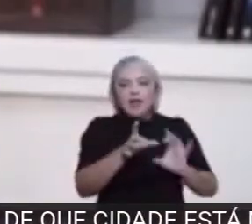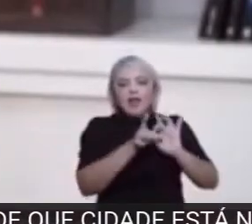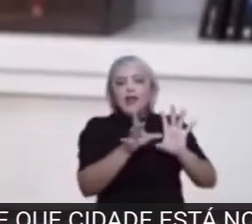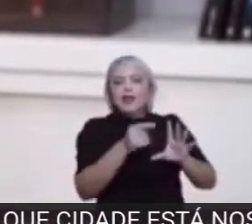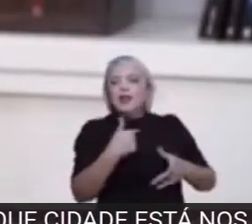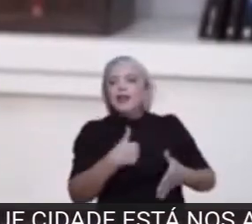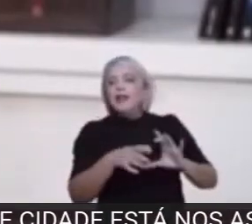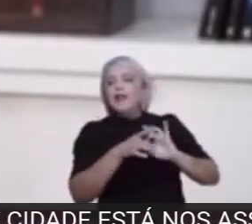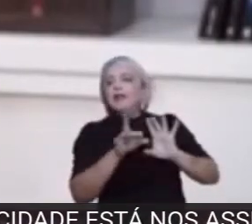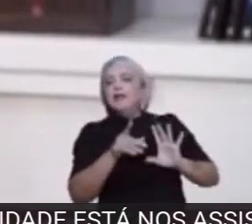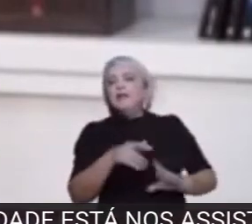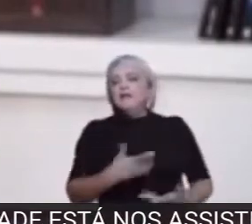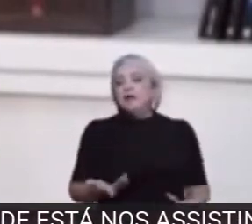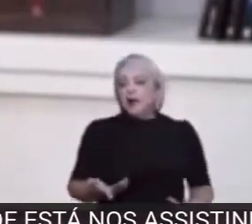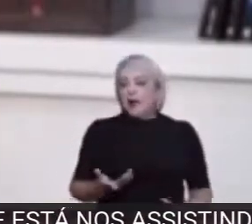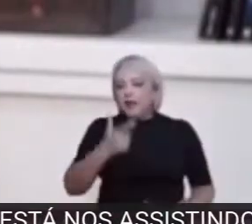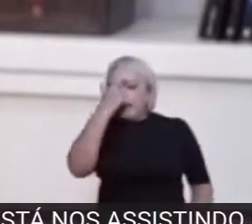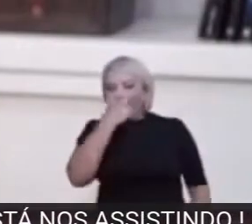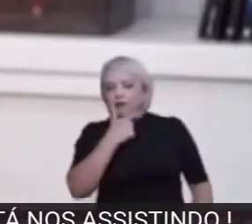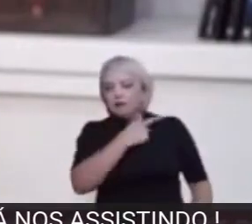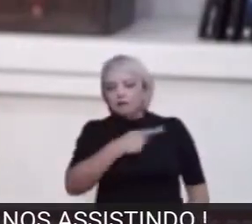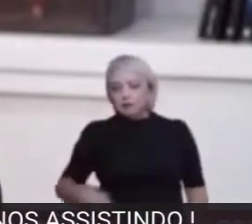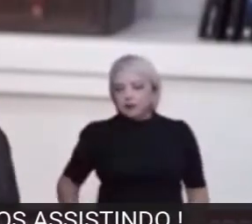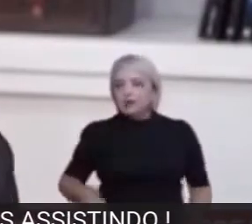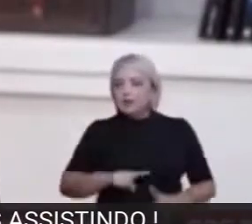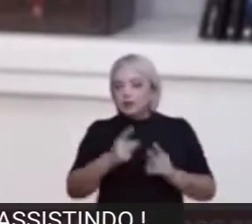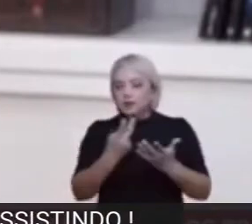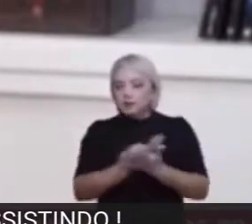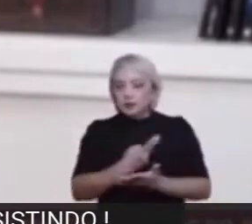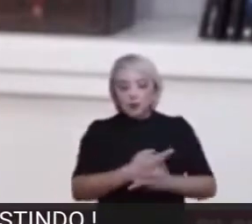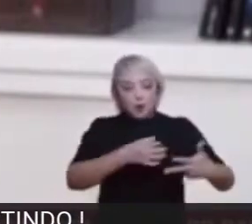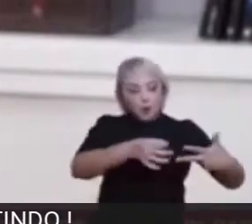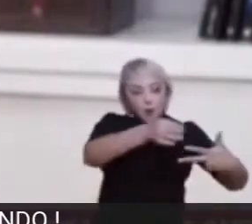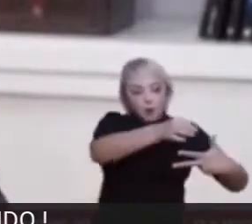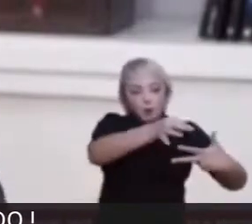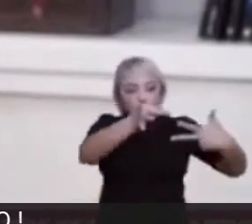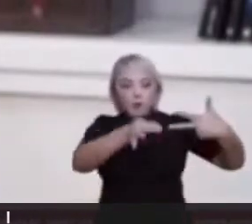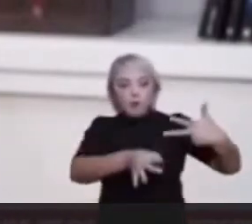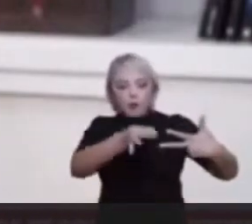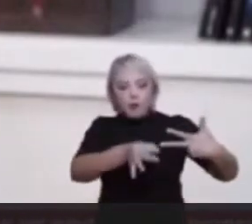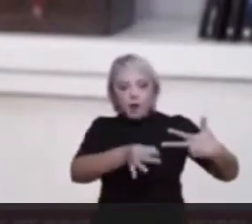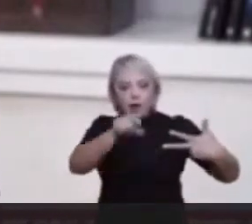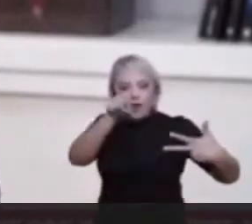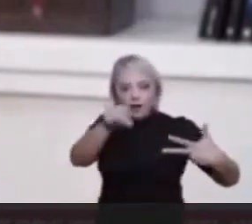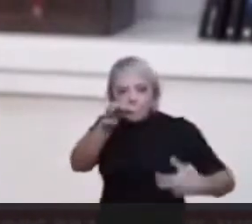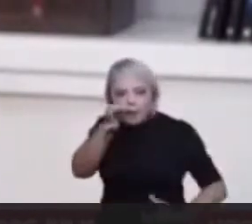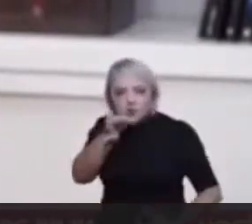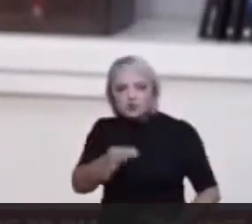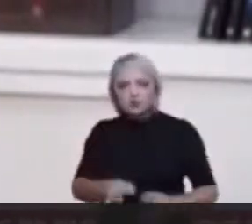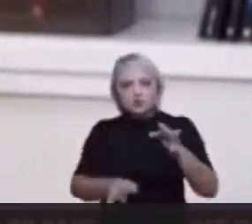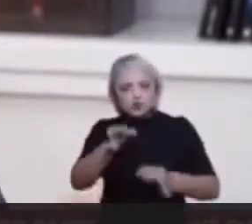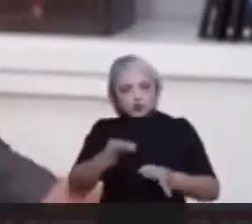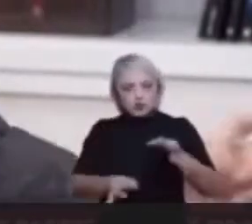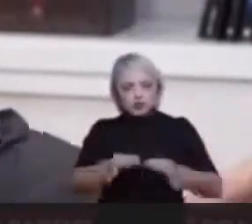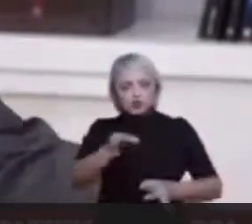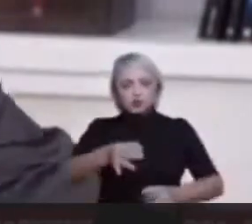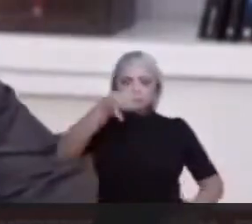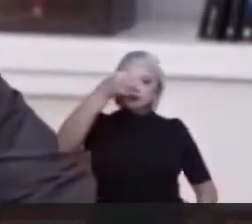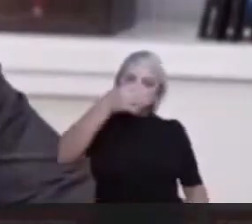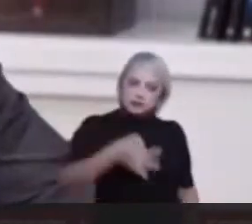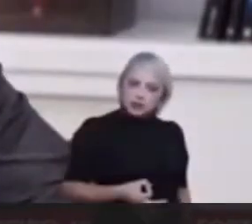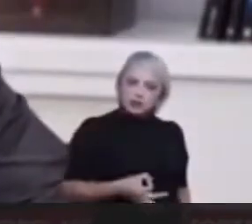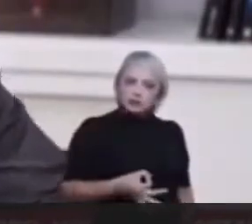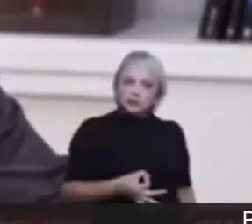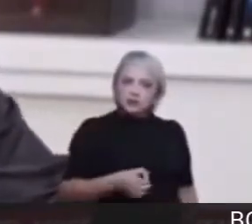ele erra. O poder judiciário bom é aquele que é justo, aquele que julga corretamente, do